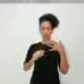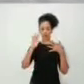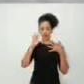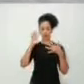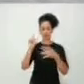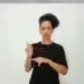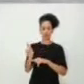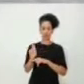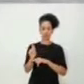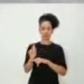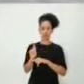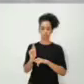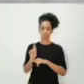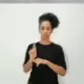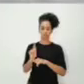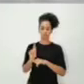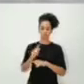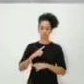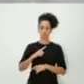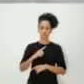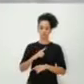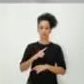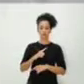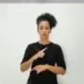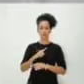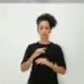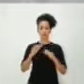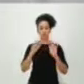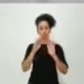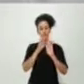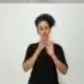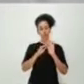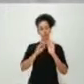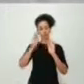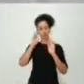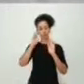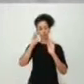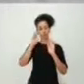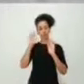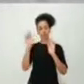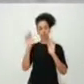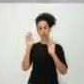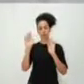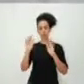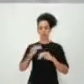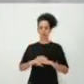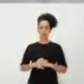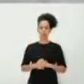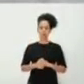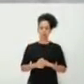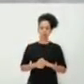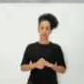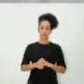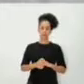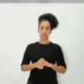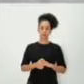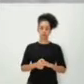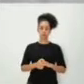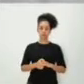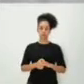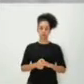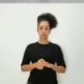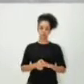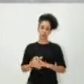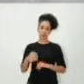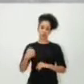gestão teve como como tópico principais principal nessas categorias Ou seja a gente